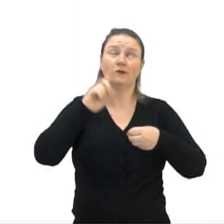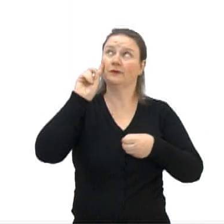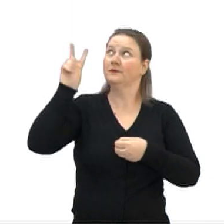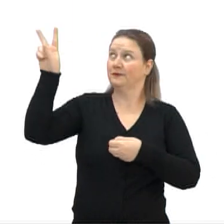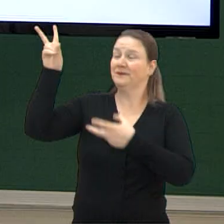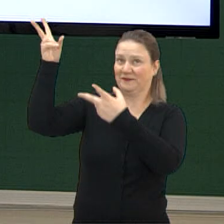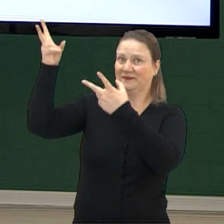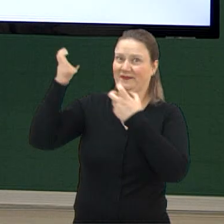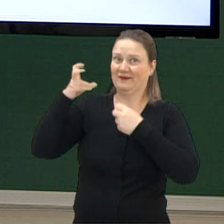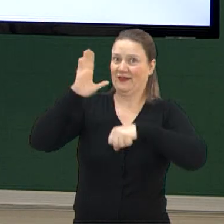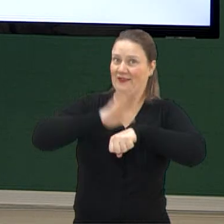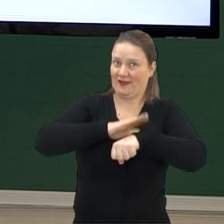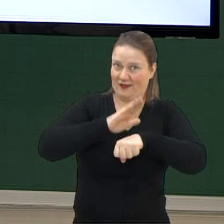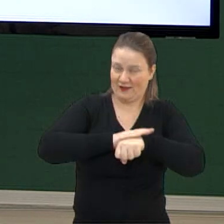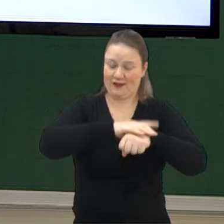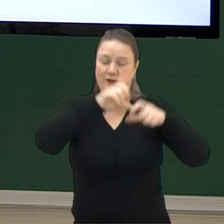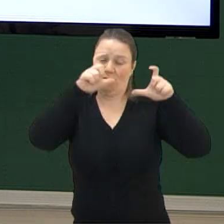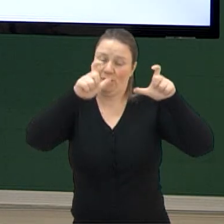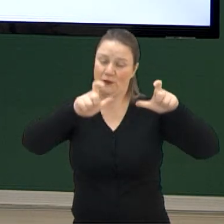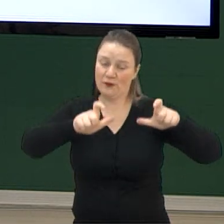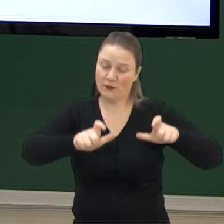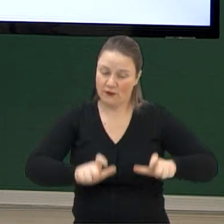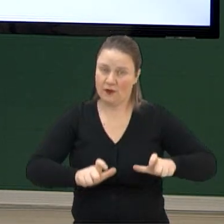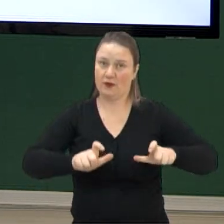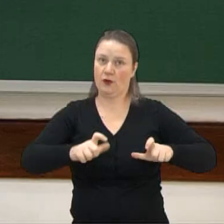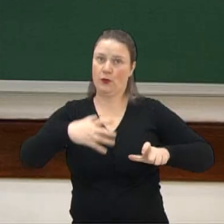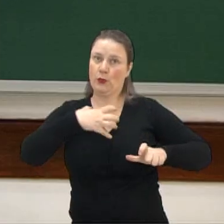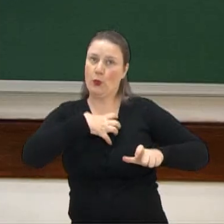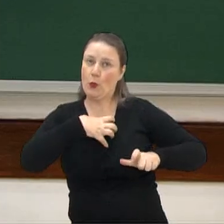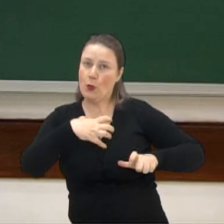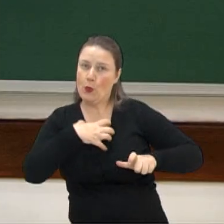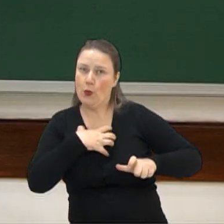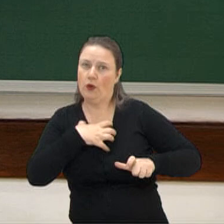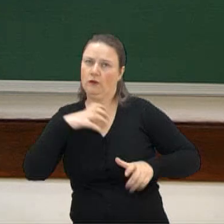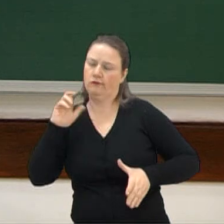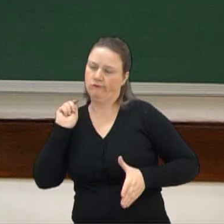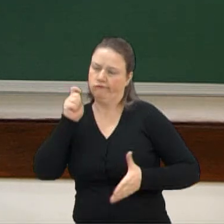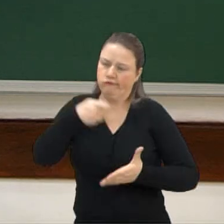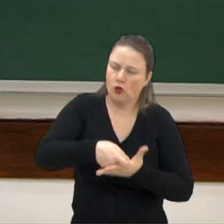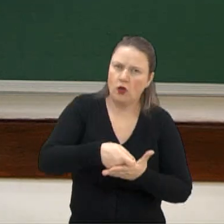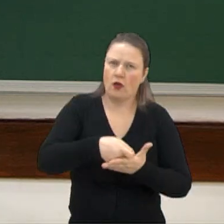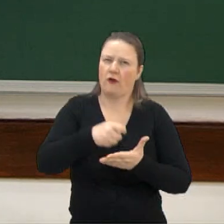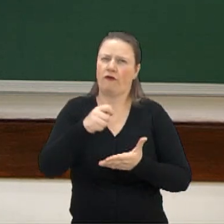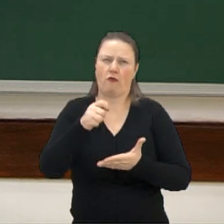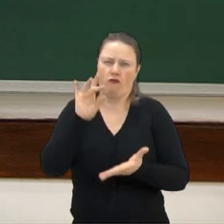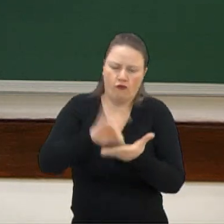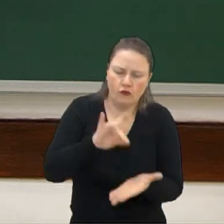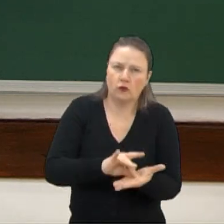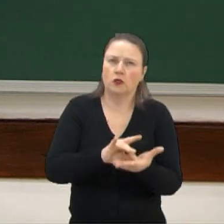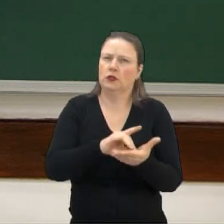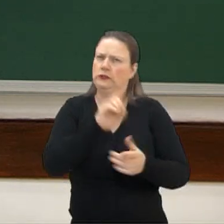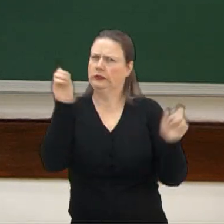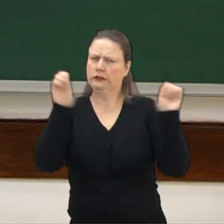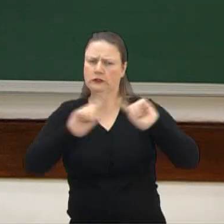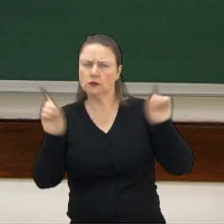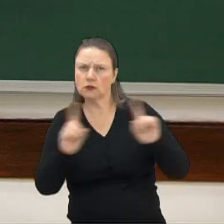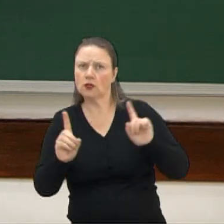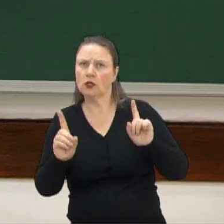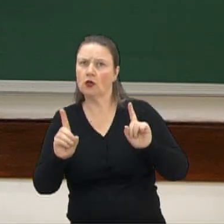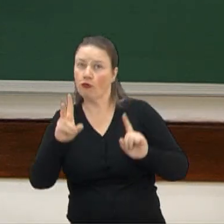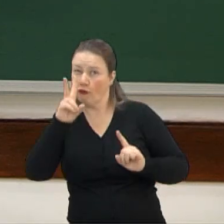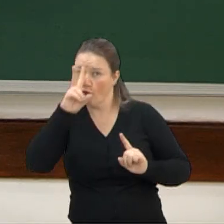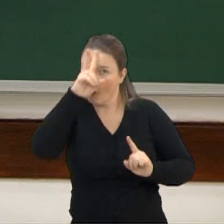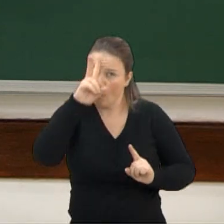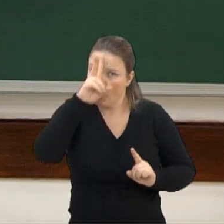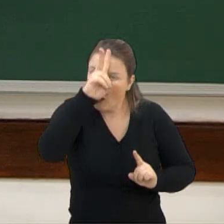circunstâncias. Tempo, lugar, modo, afirmação, negação, intensidade